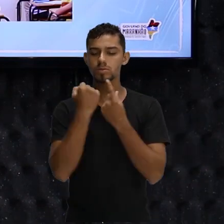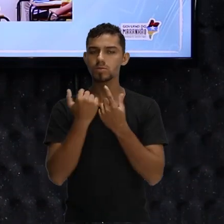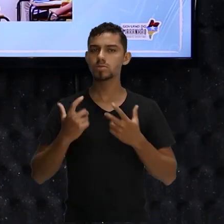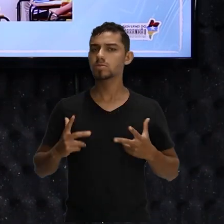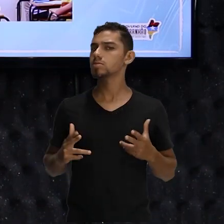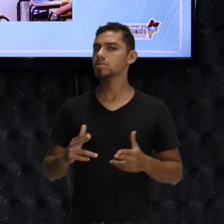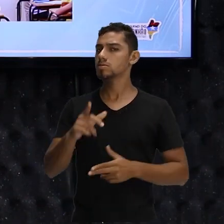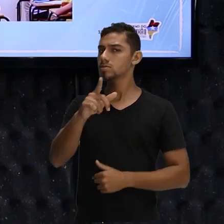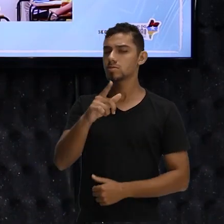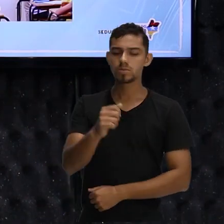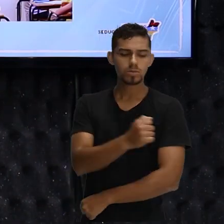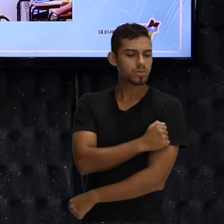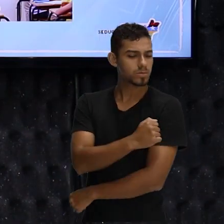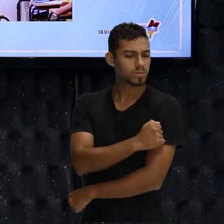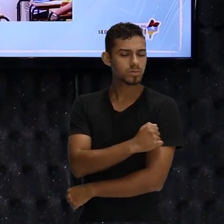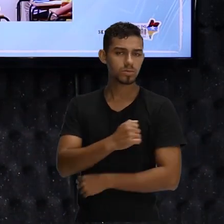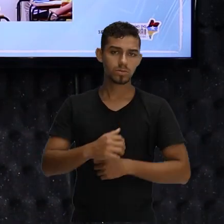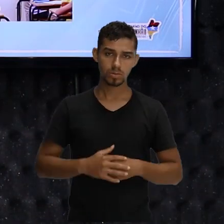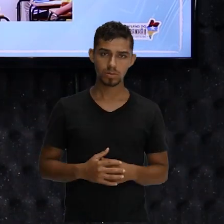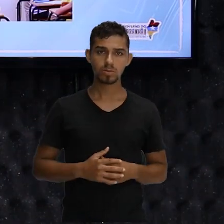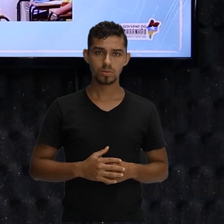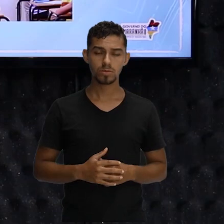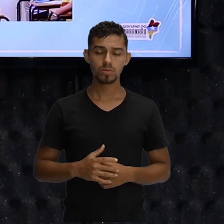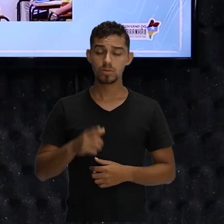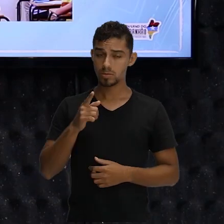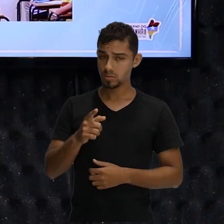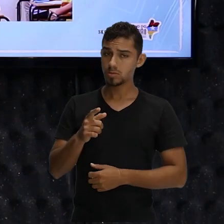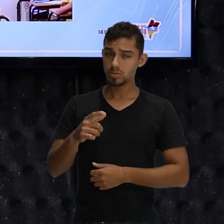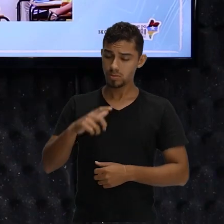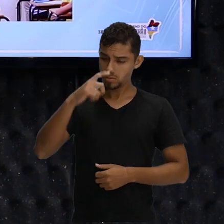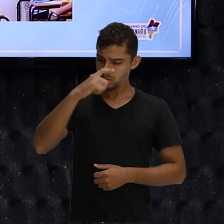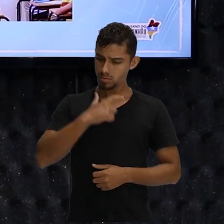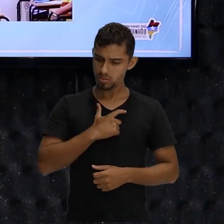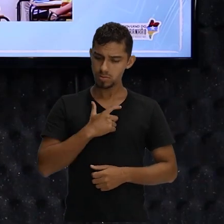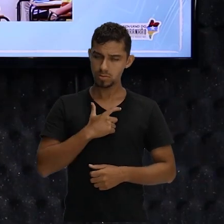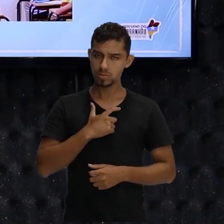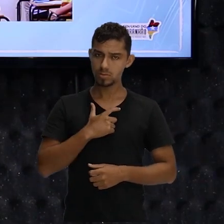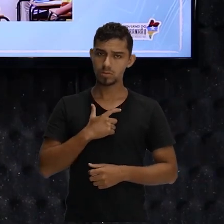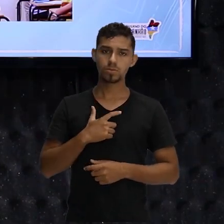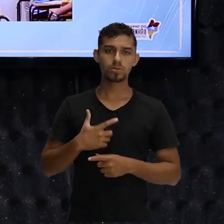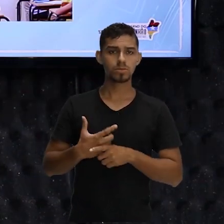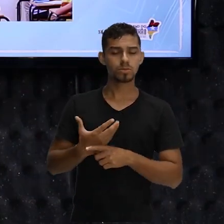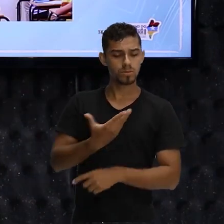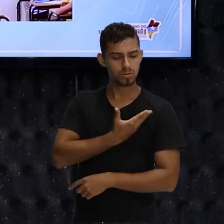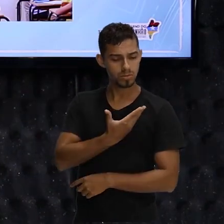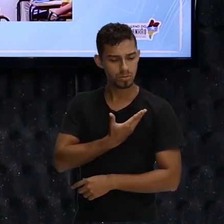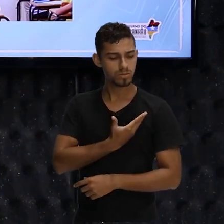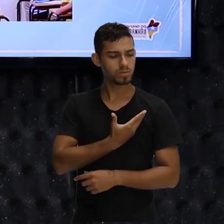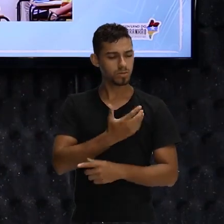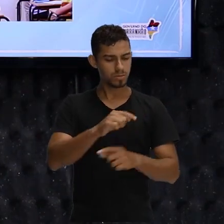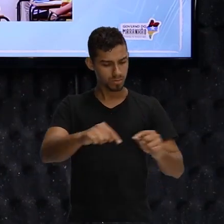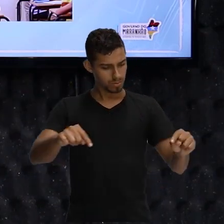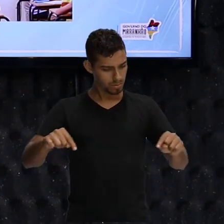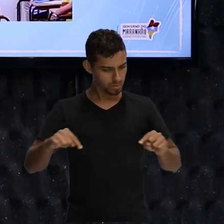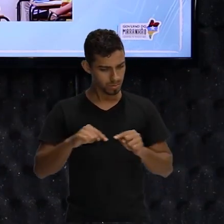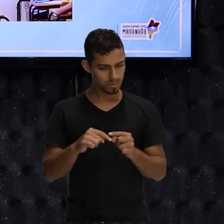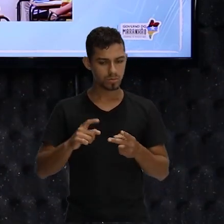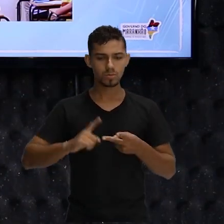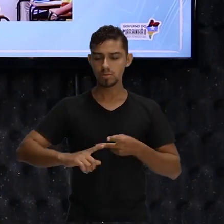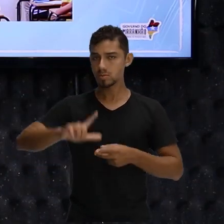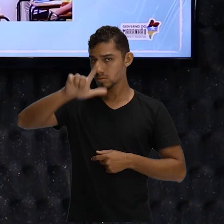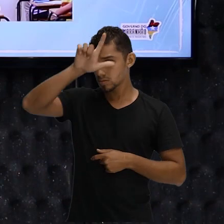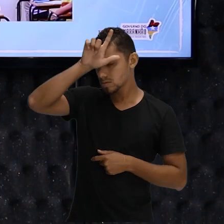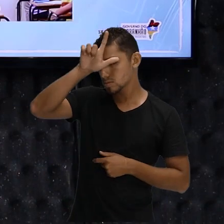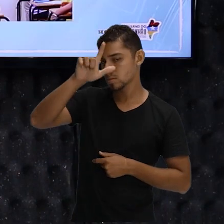você, estudante. Você tem um status de estudante, mas tem um papel social de colega de sala, talvez de líder